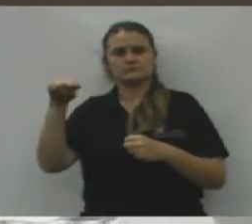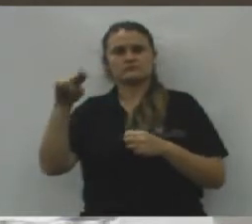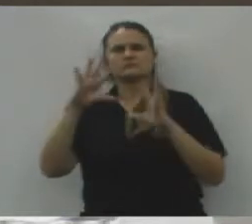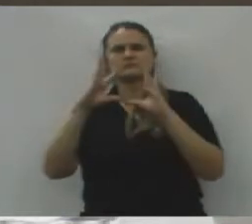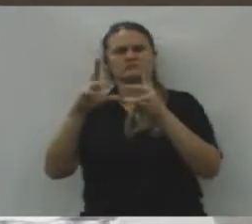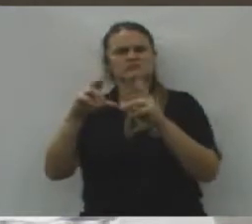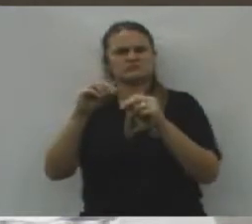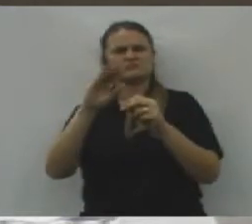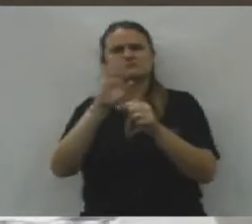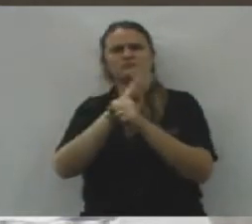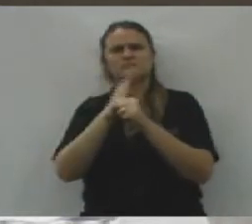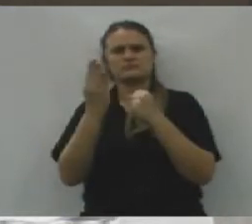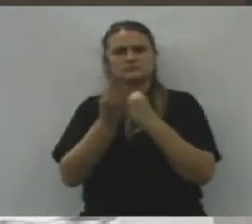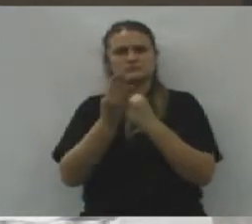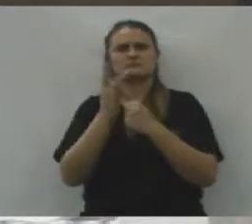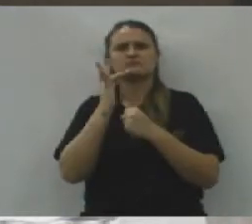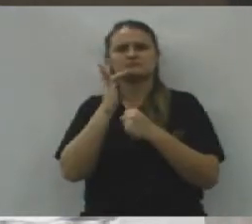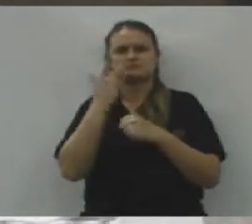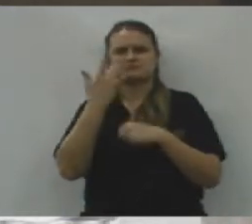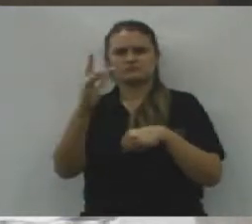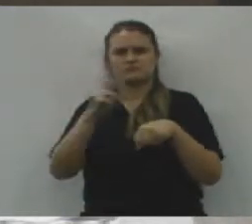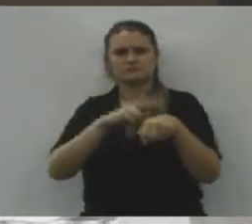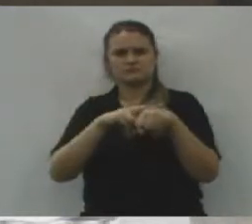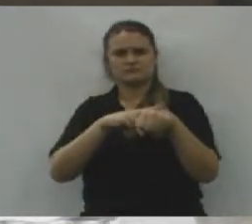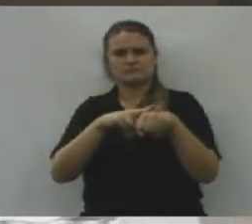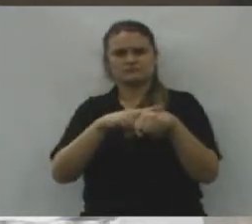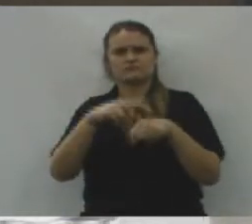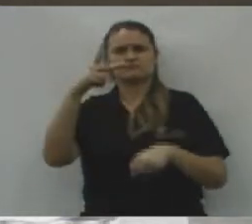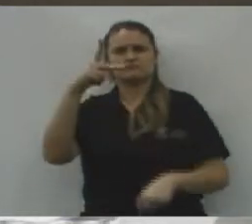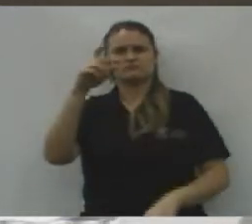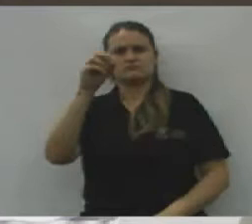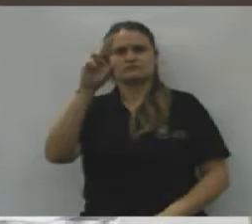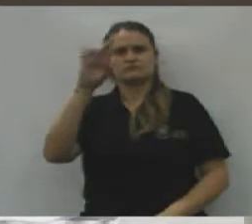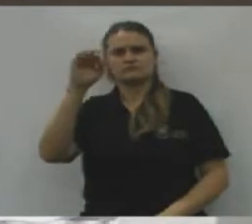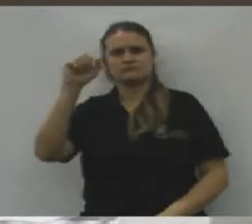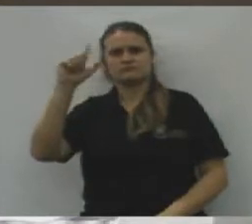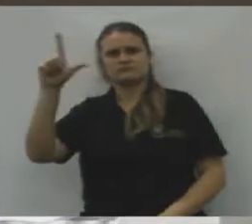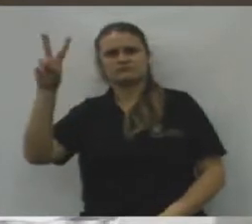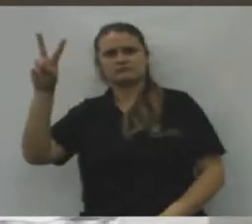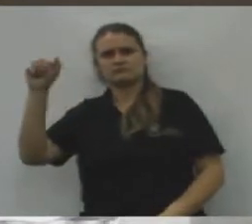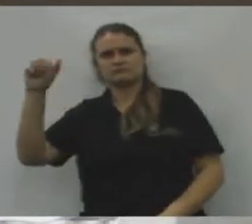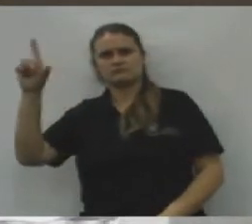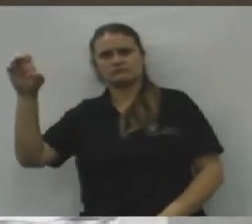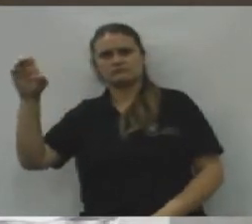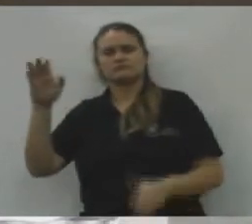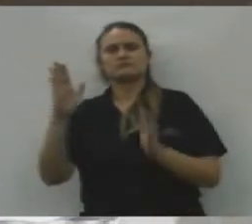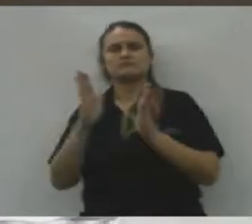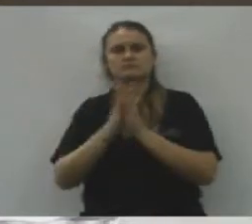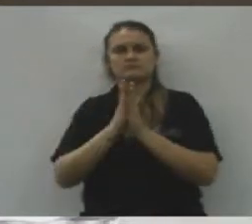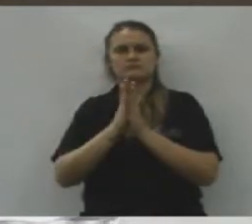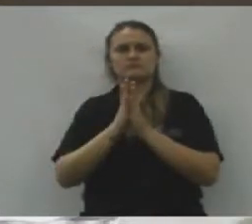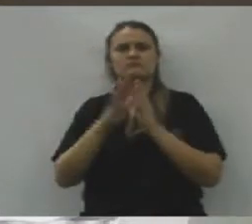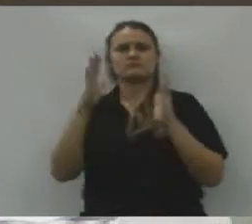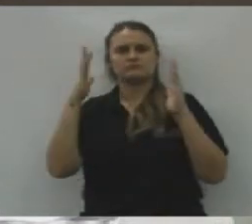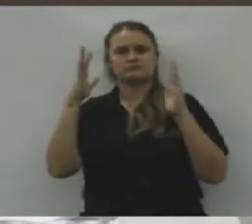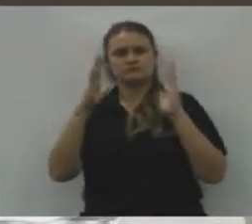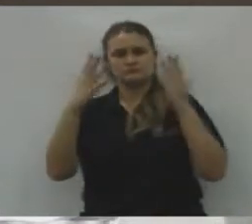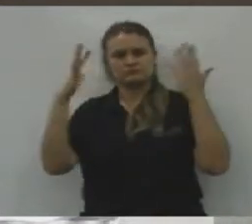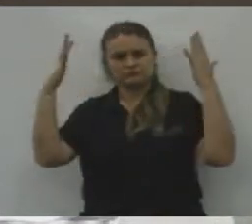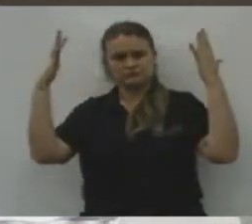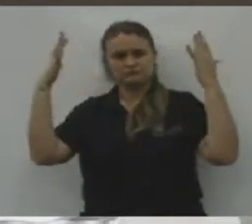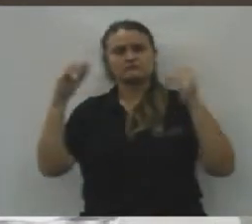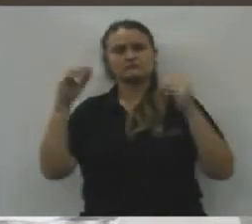Joaquim, Ouro Verde, Portal do Vale, Nossa Senhora das Graças, Conjunto Bento